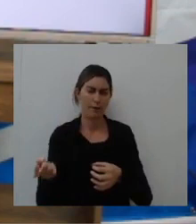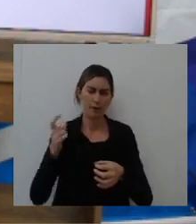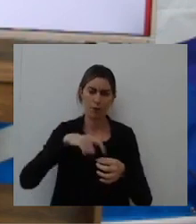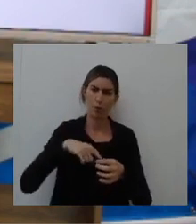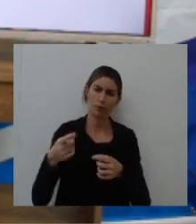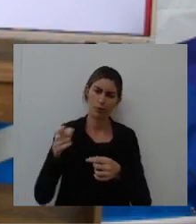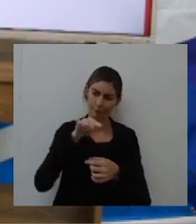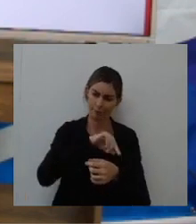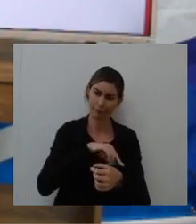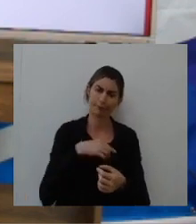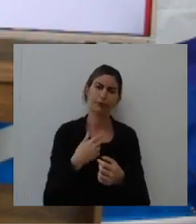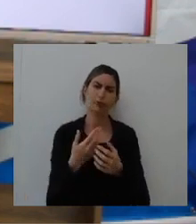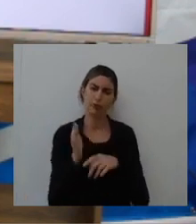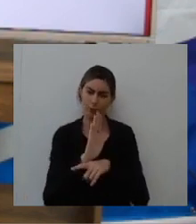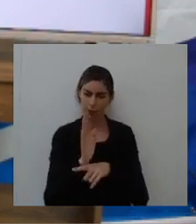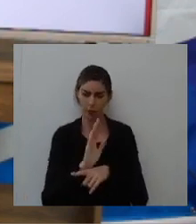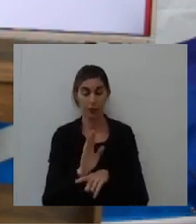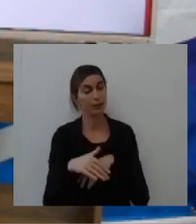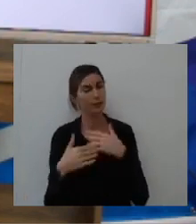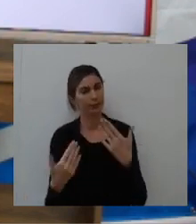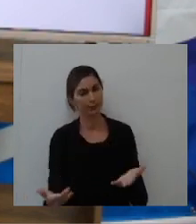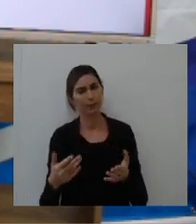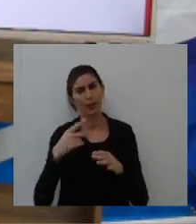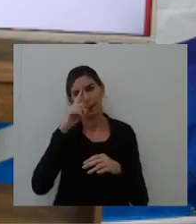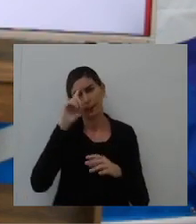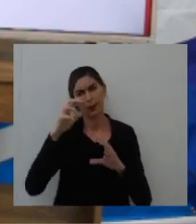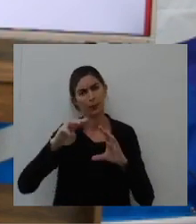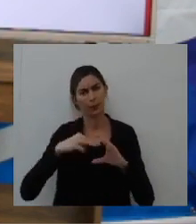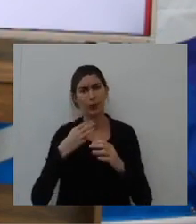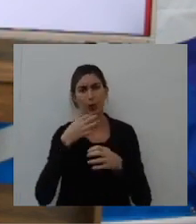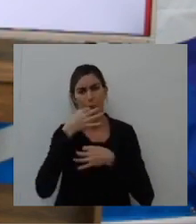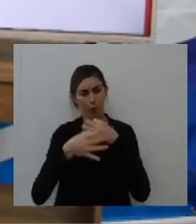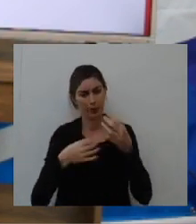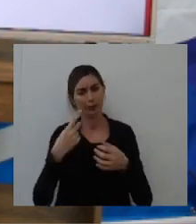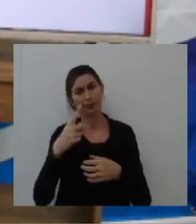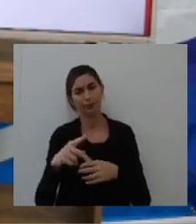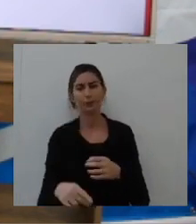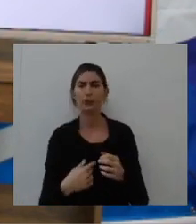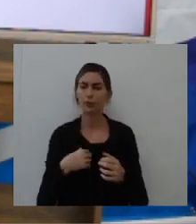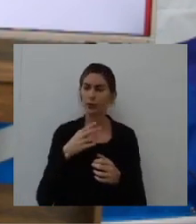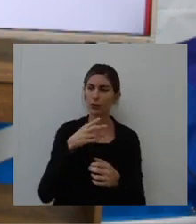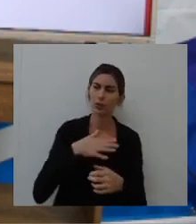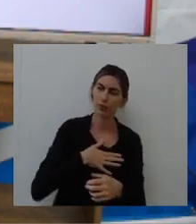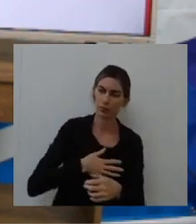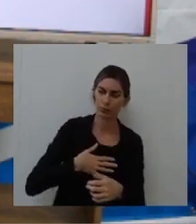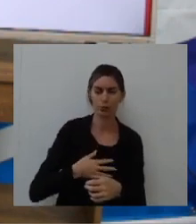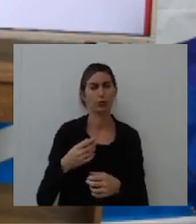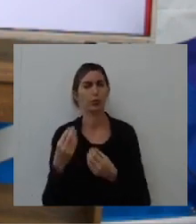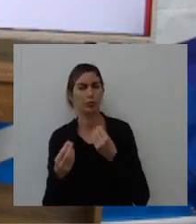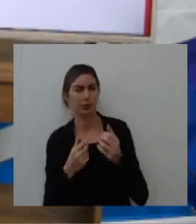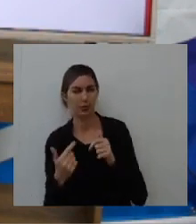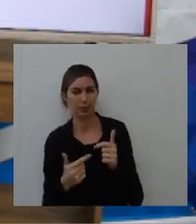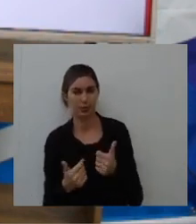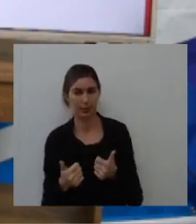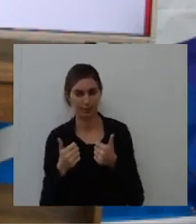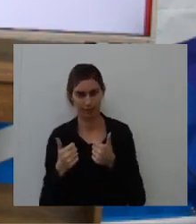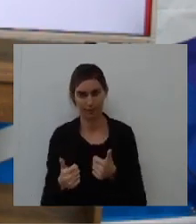volta lá, né, no vídeo e aí manda o seu comentário pra gente saber se você está satisfeito com o trabalho.